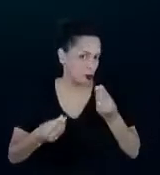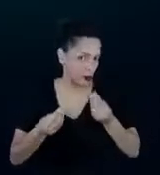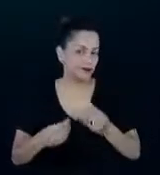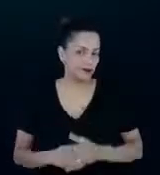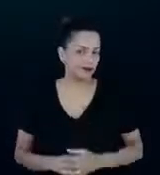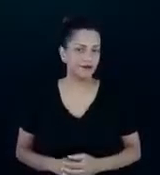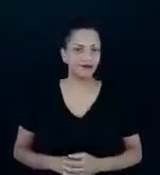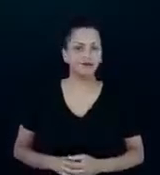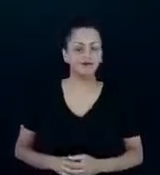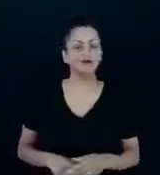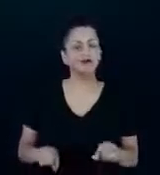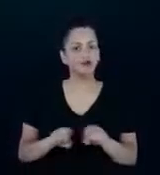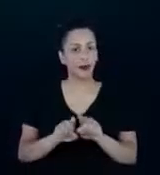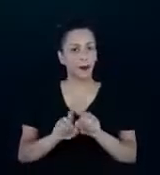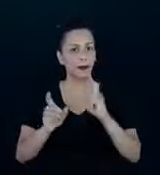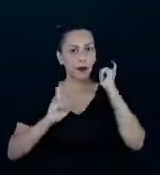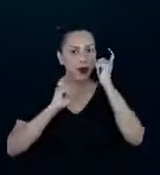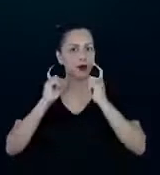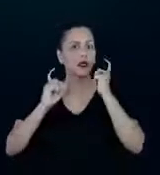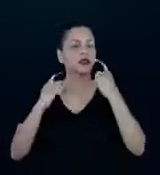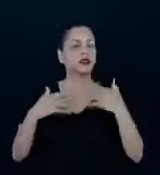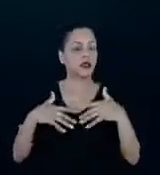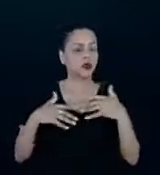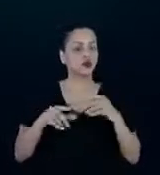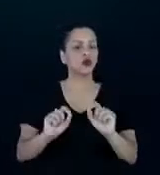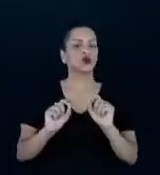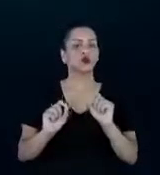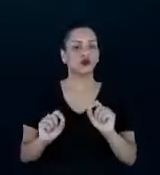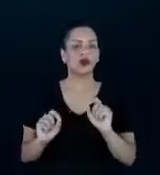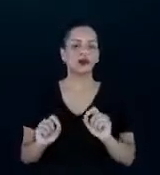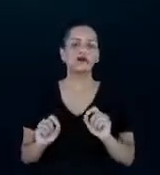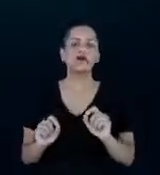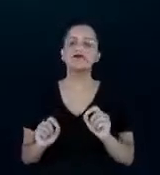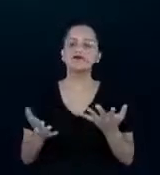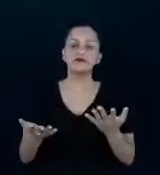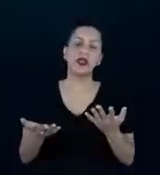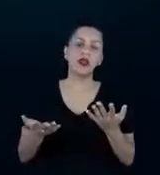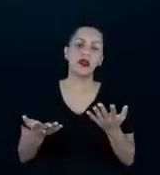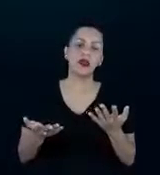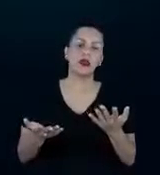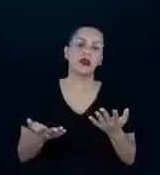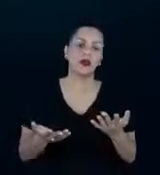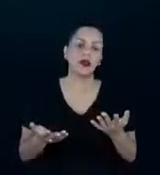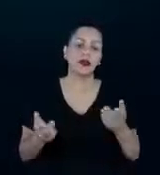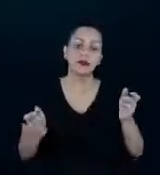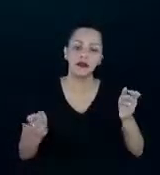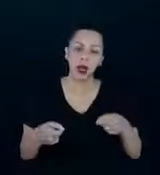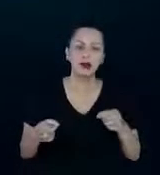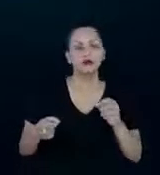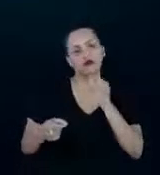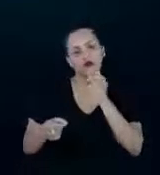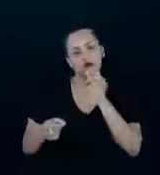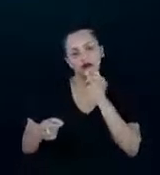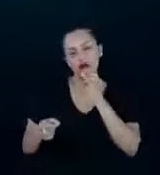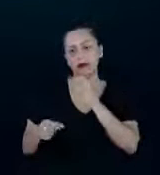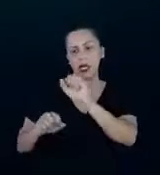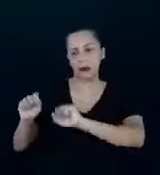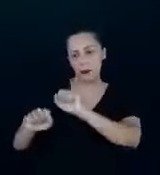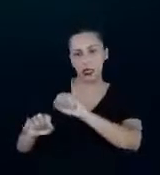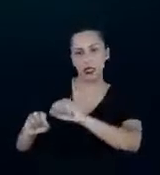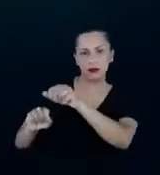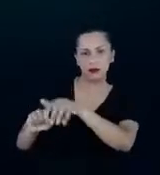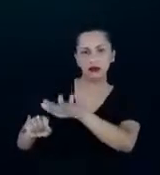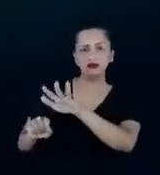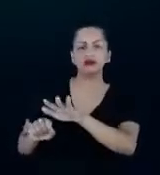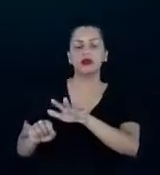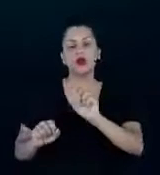uma preocupação grande com a possibilidade das operadoras, das distribuidoras ou das